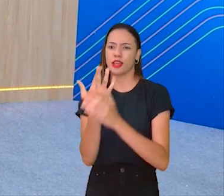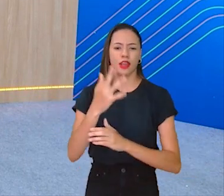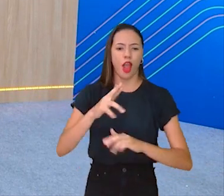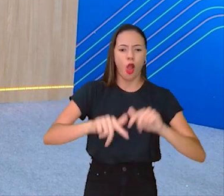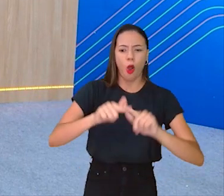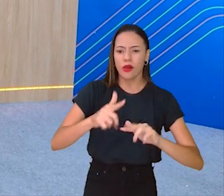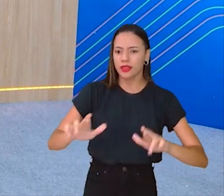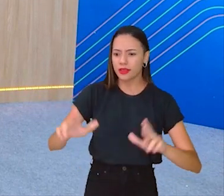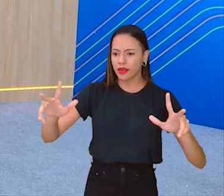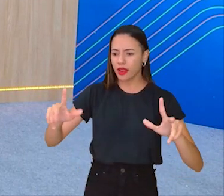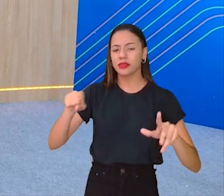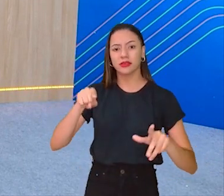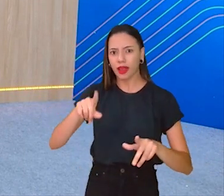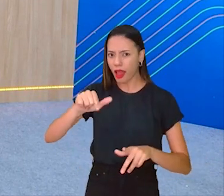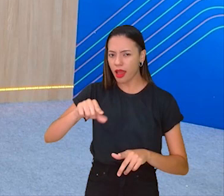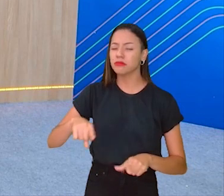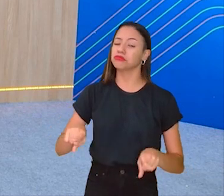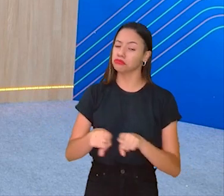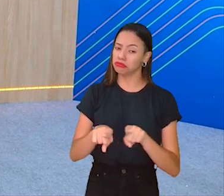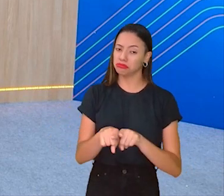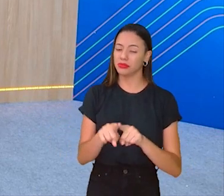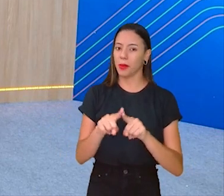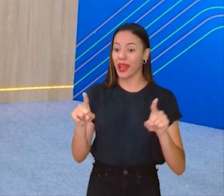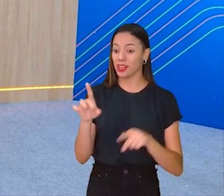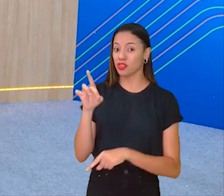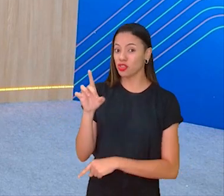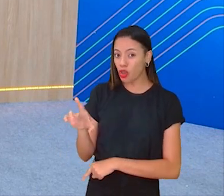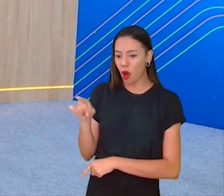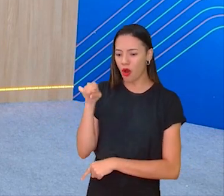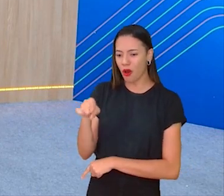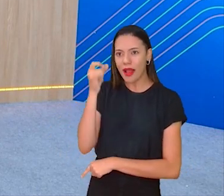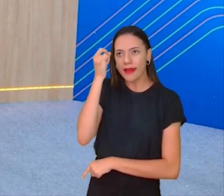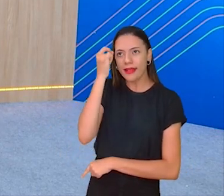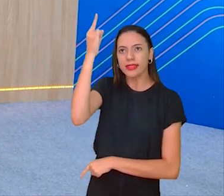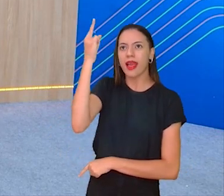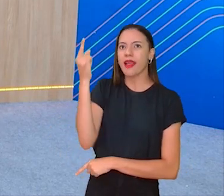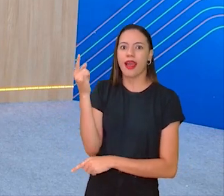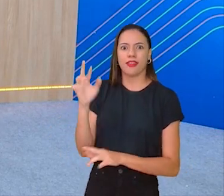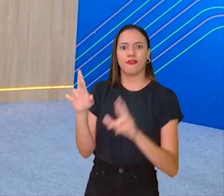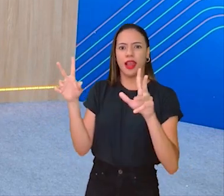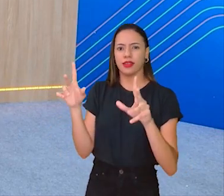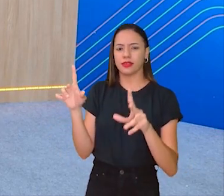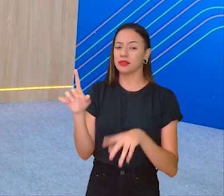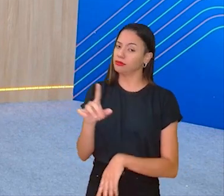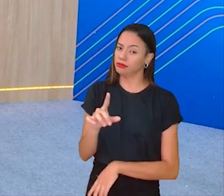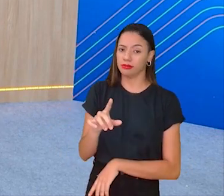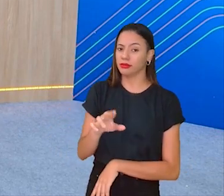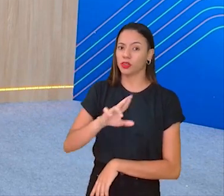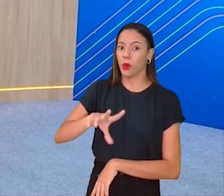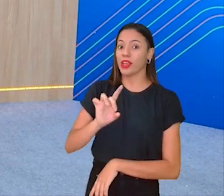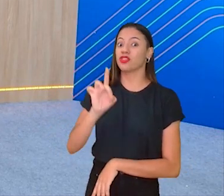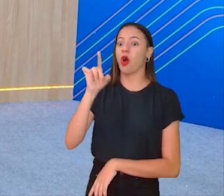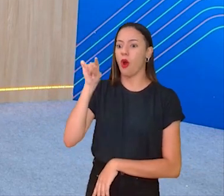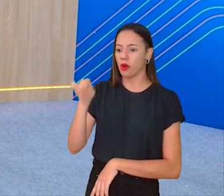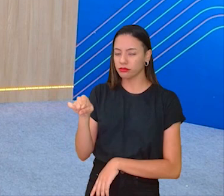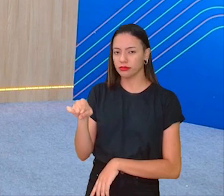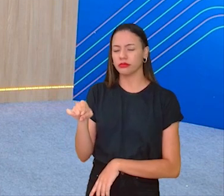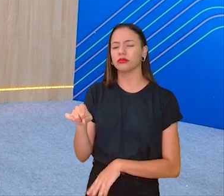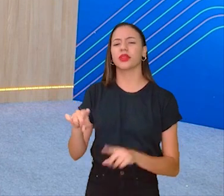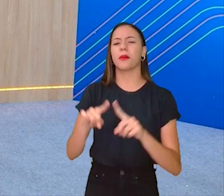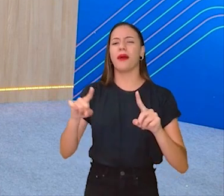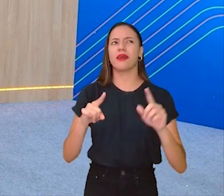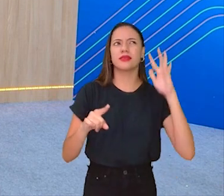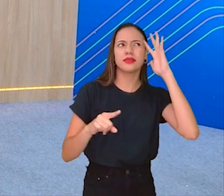só isso? É isso também. Mas será que é só isso? Né? E qual é a relação entre esse tema